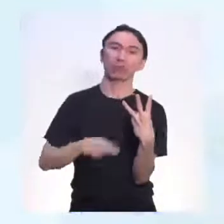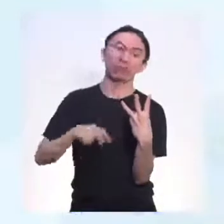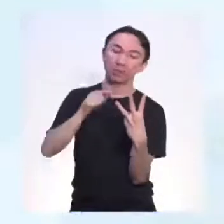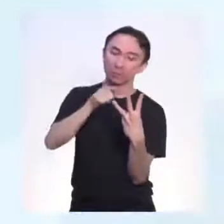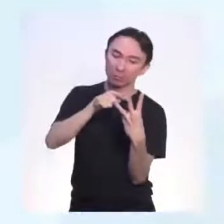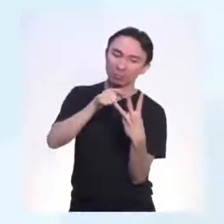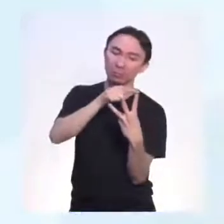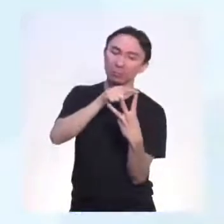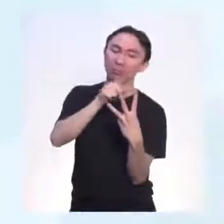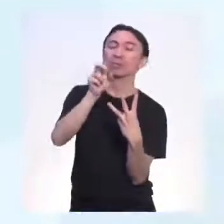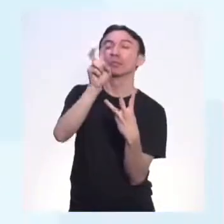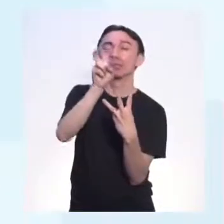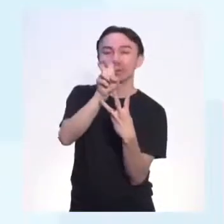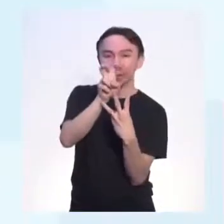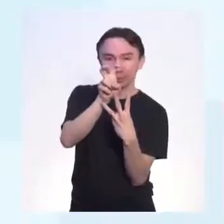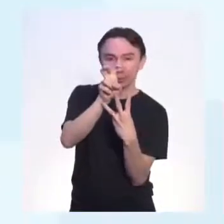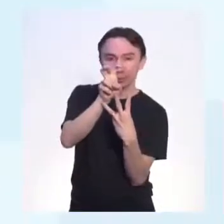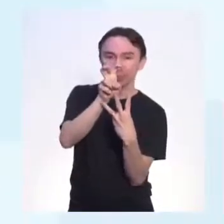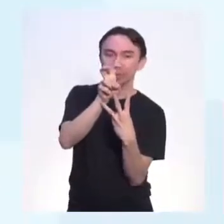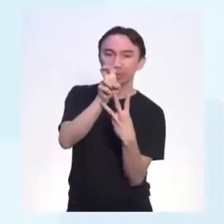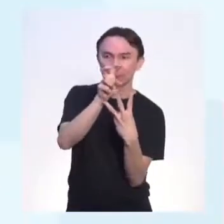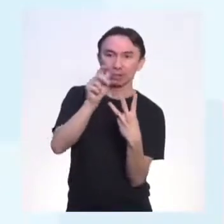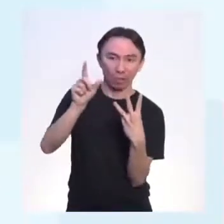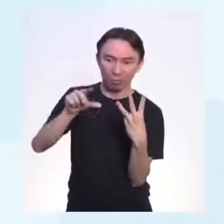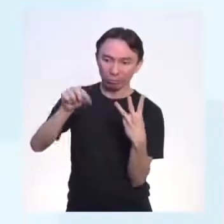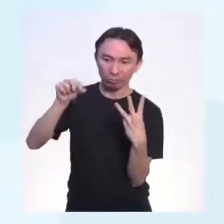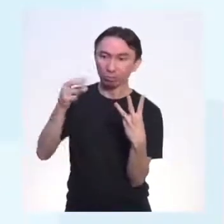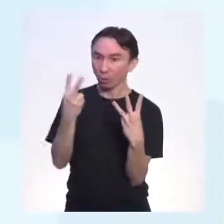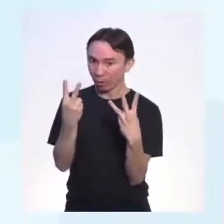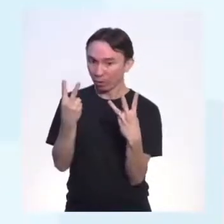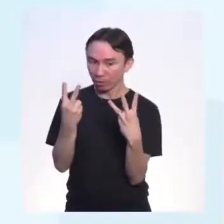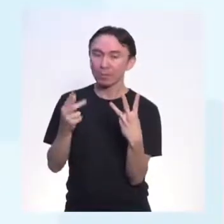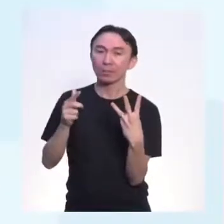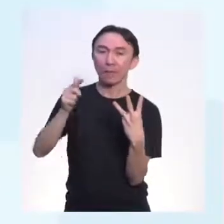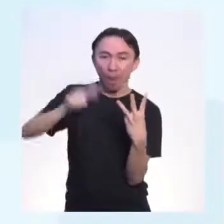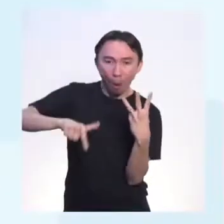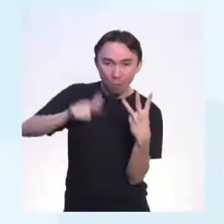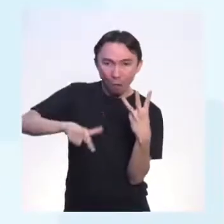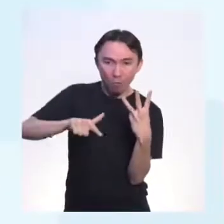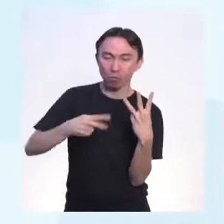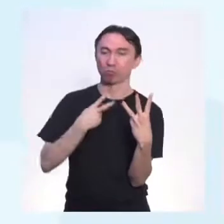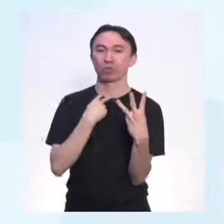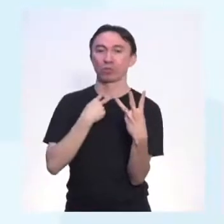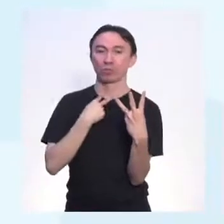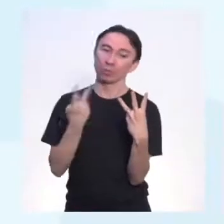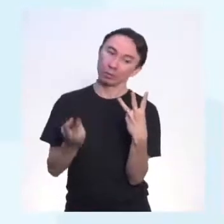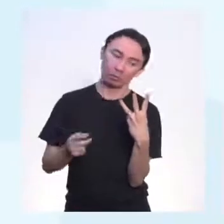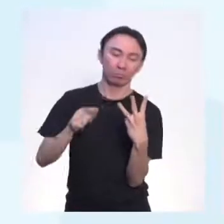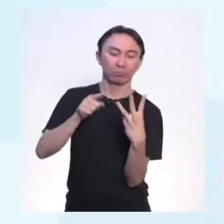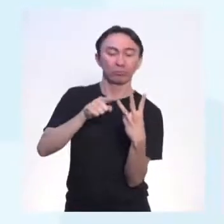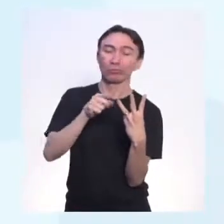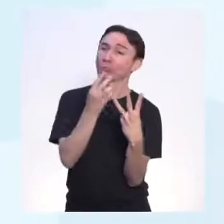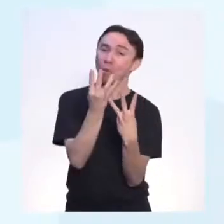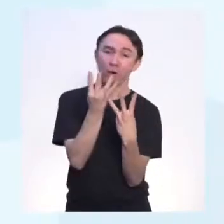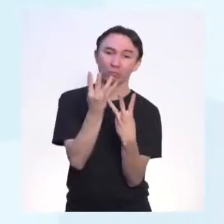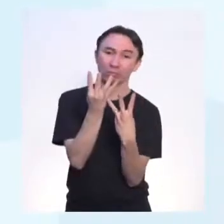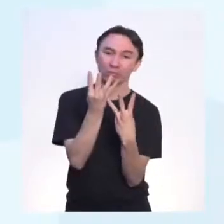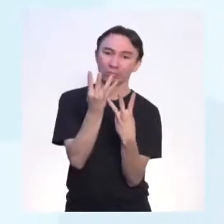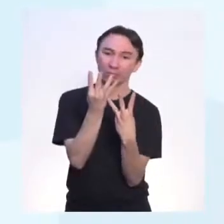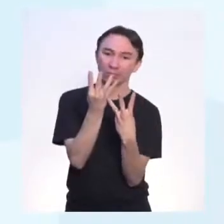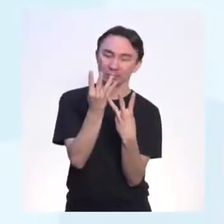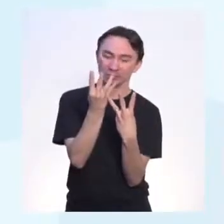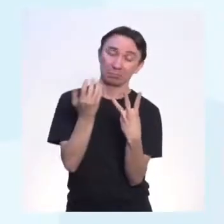segunda posição. Escolhi 2, não pode repetir. Então, vai sobrar 4 para a